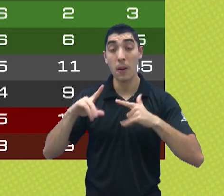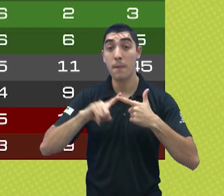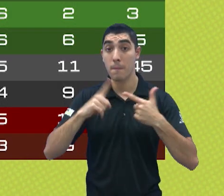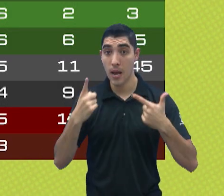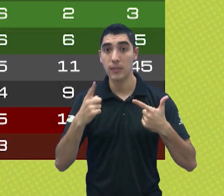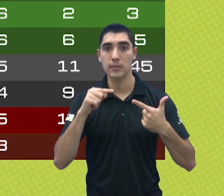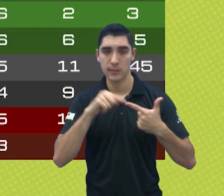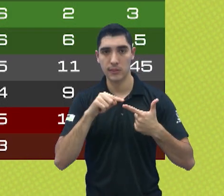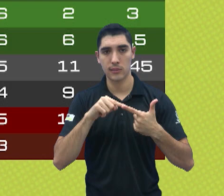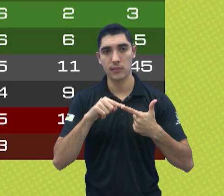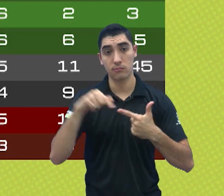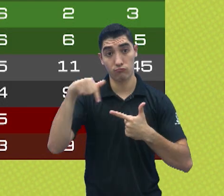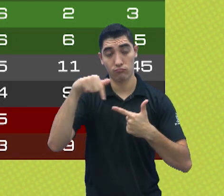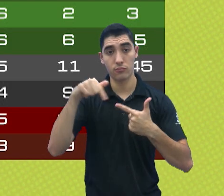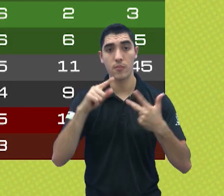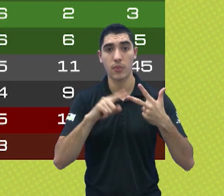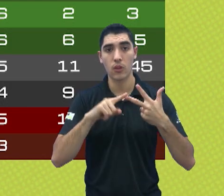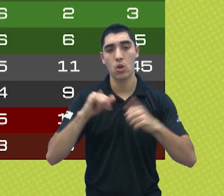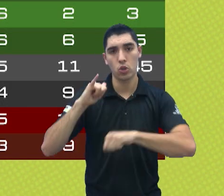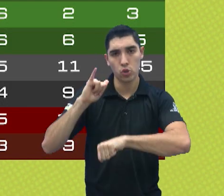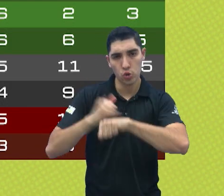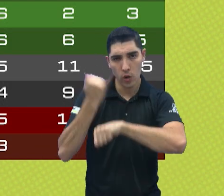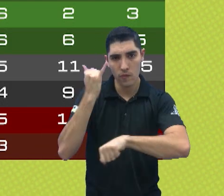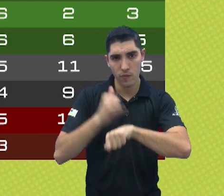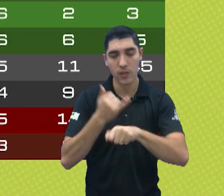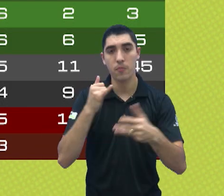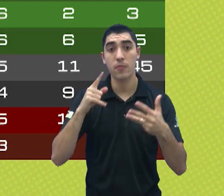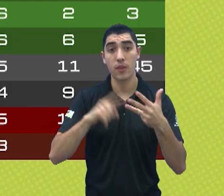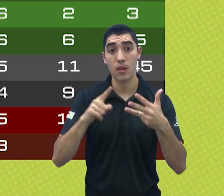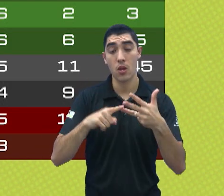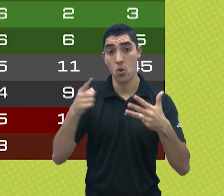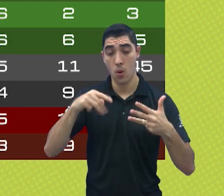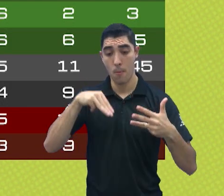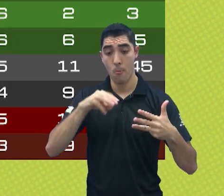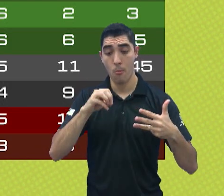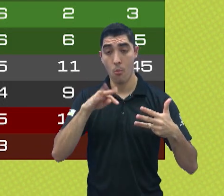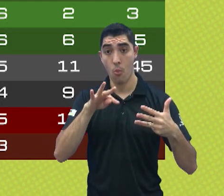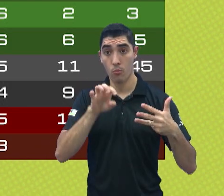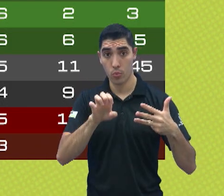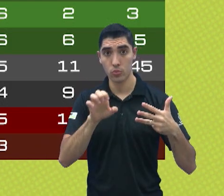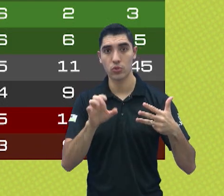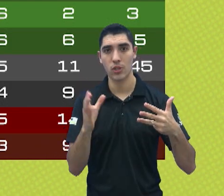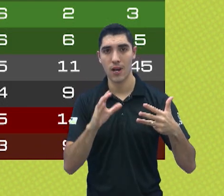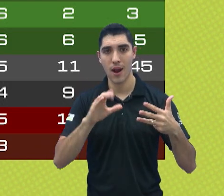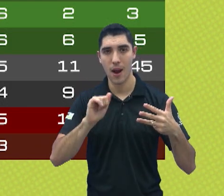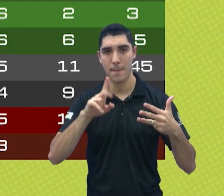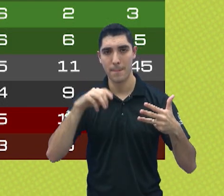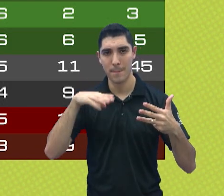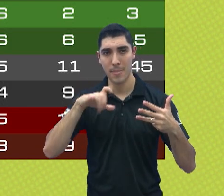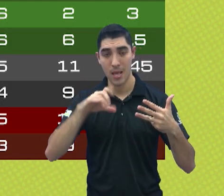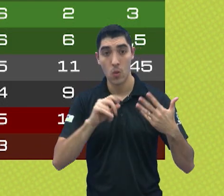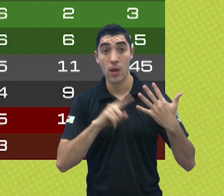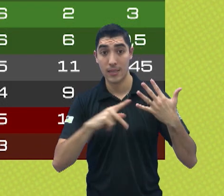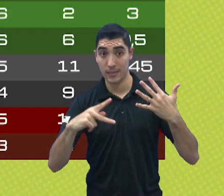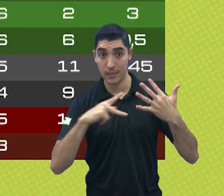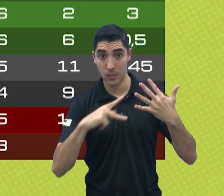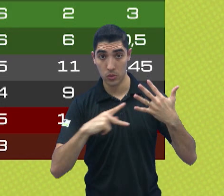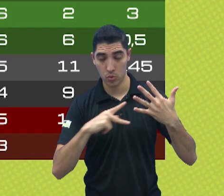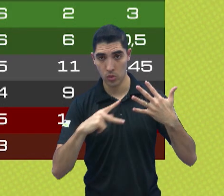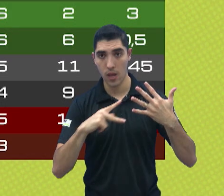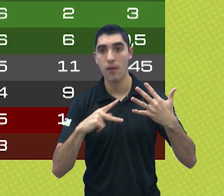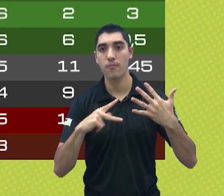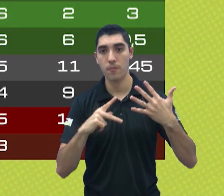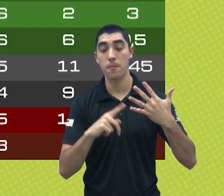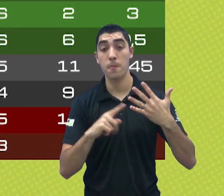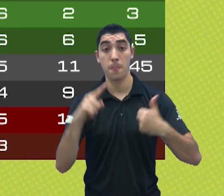posição. Joinville, Monte Carmelo, que é o próximo adversário do São José. Olha o São José lá na 10ª posição, fora da zona da degola, jogou o Juiz de